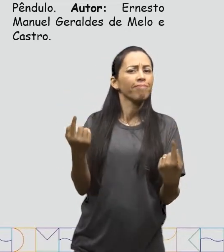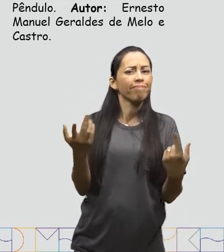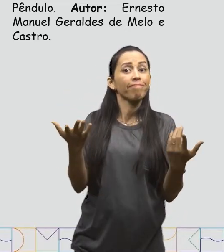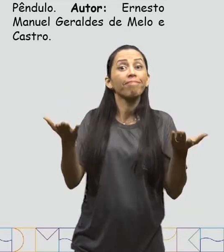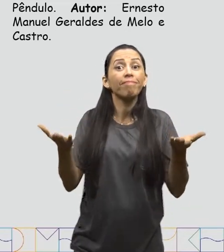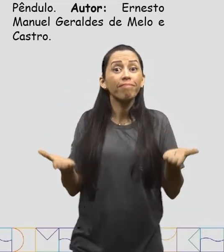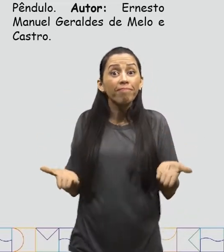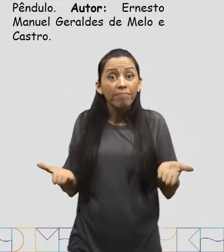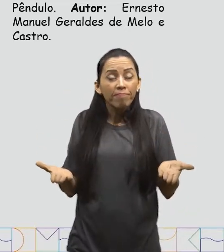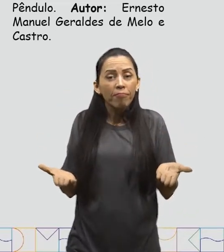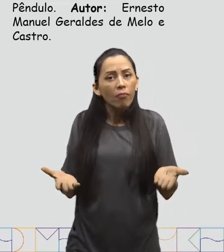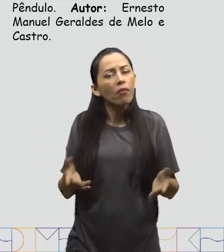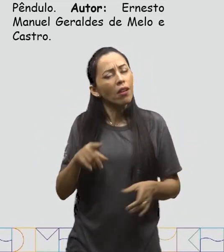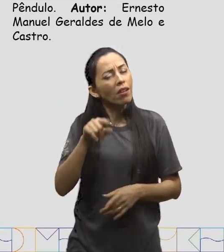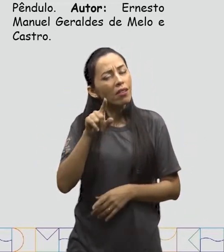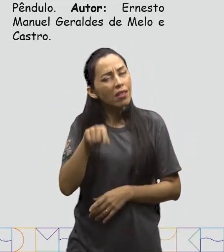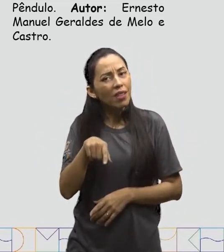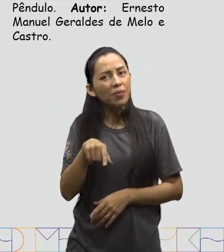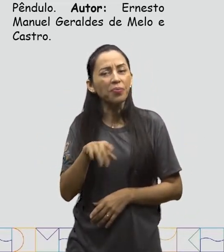delas é o poema?